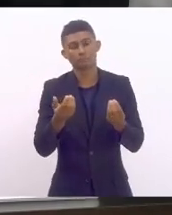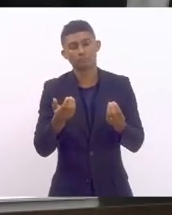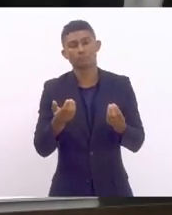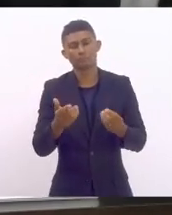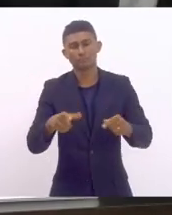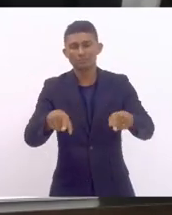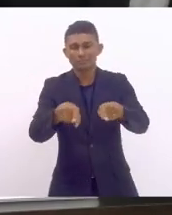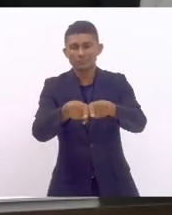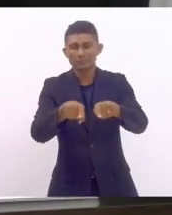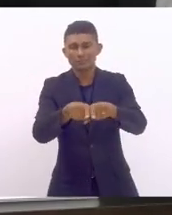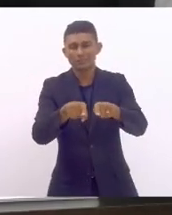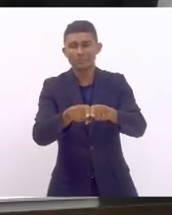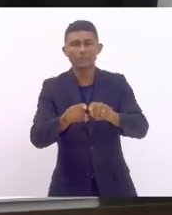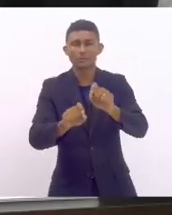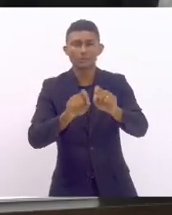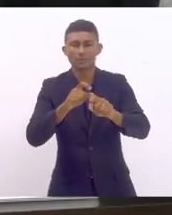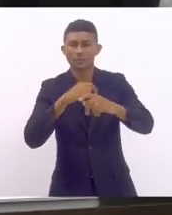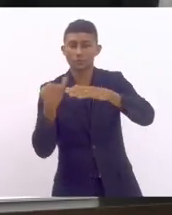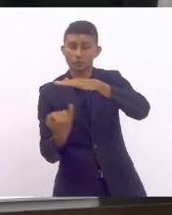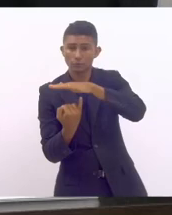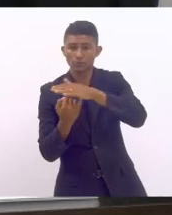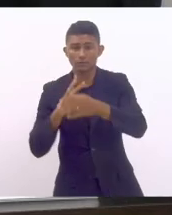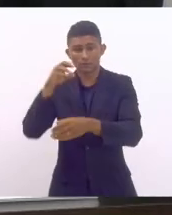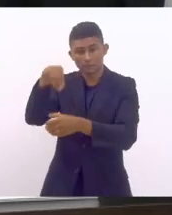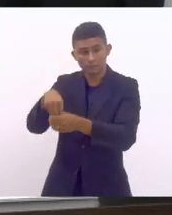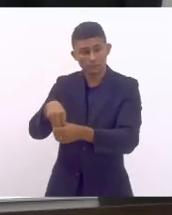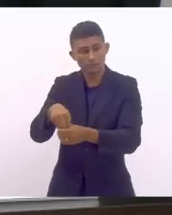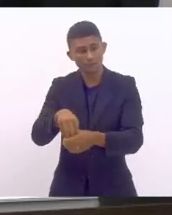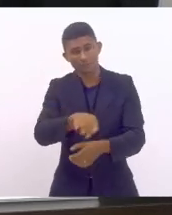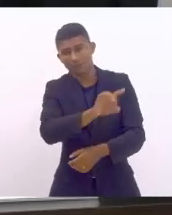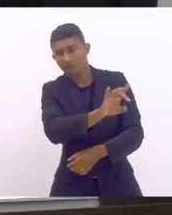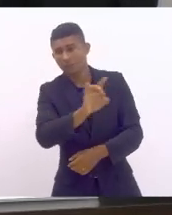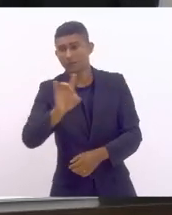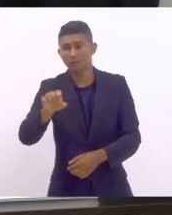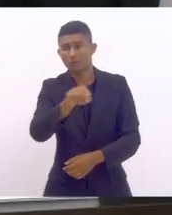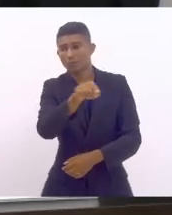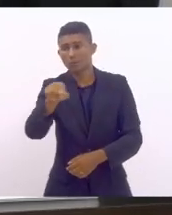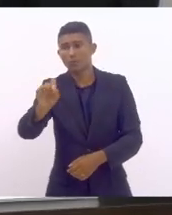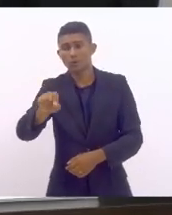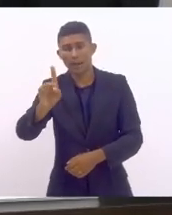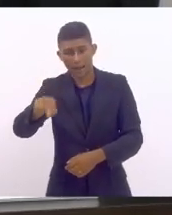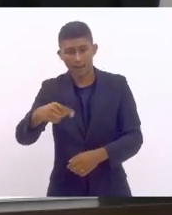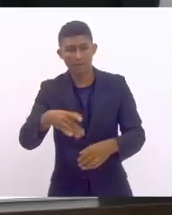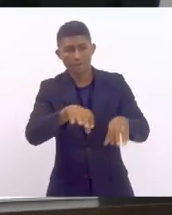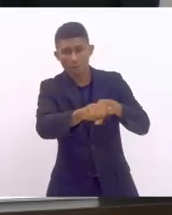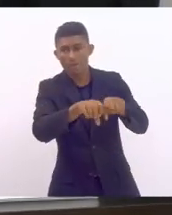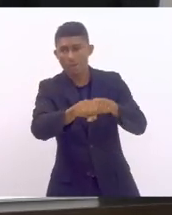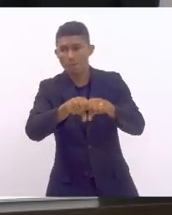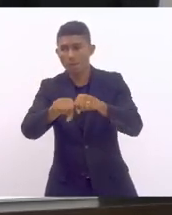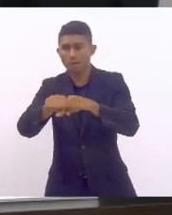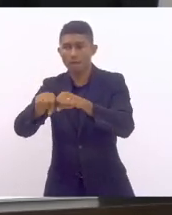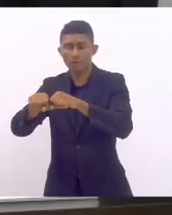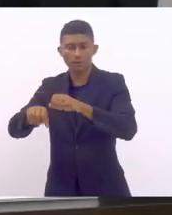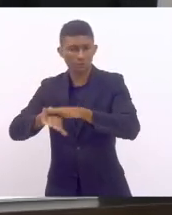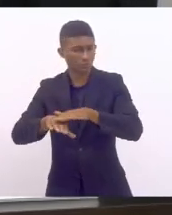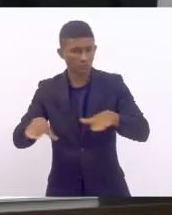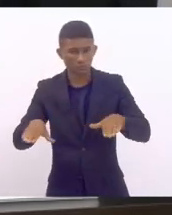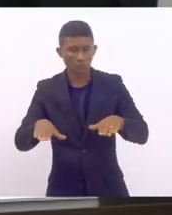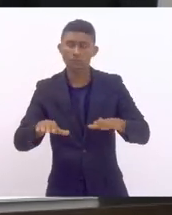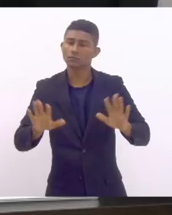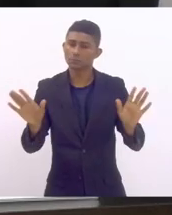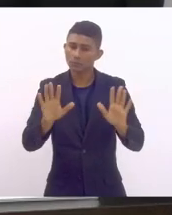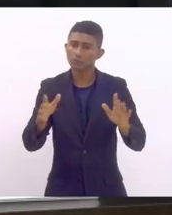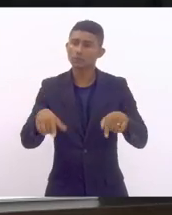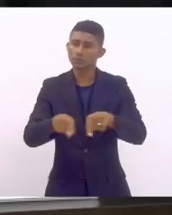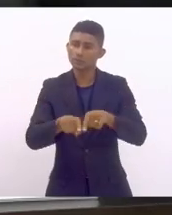que dentro de cada uma de nossas instituições passa Além da questão da formação profissional e de cidadãos também a